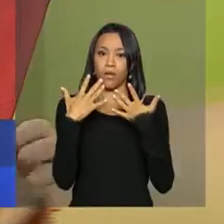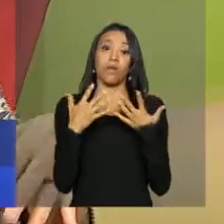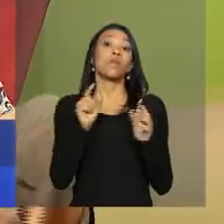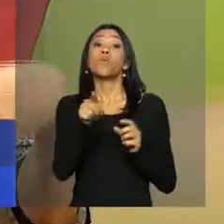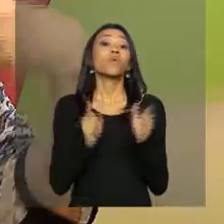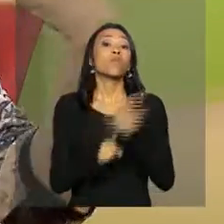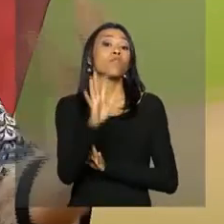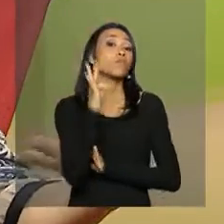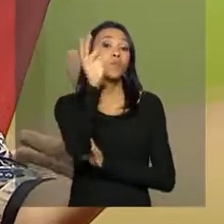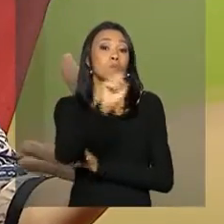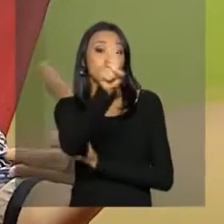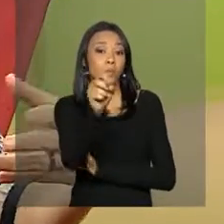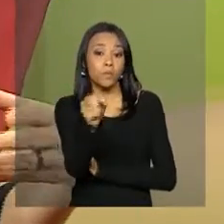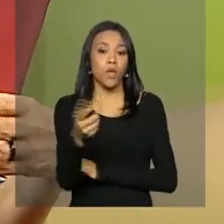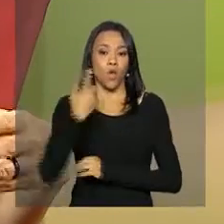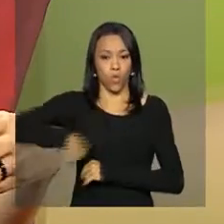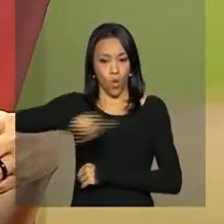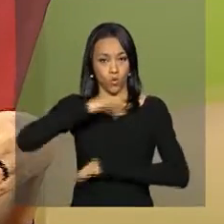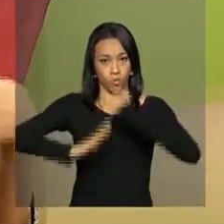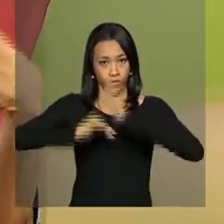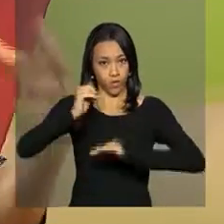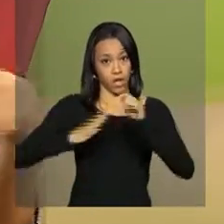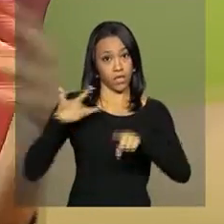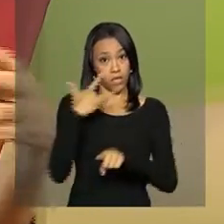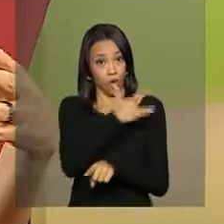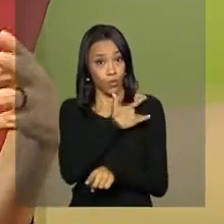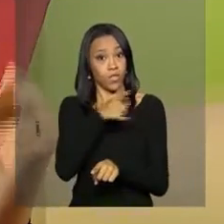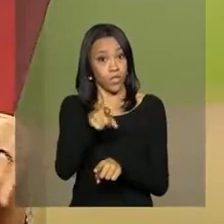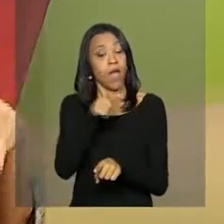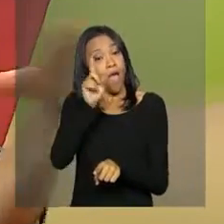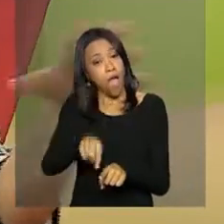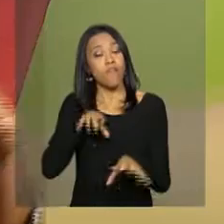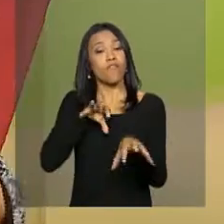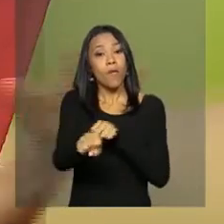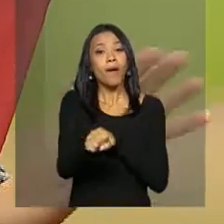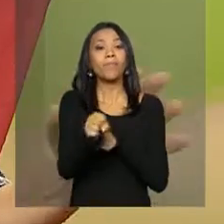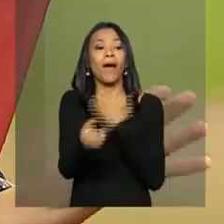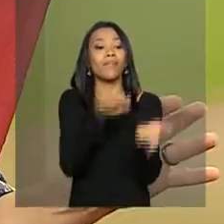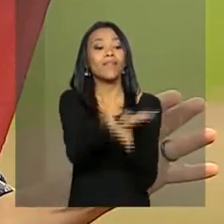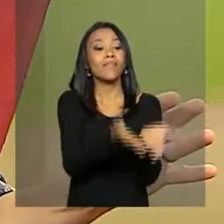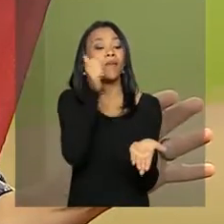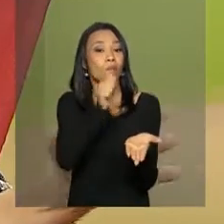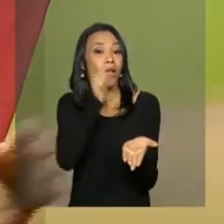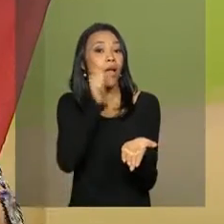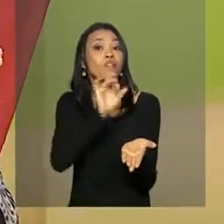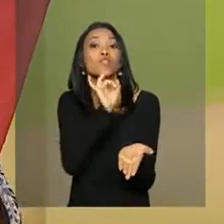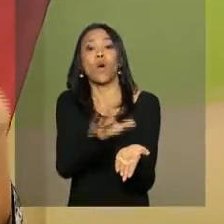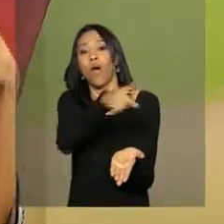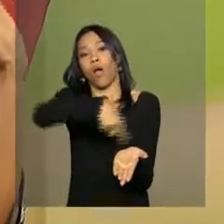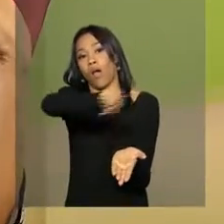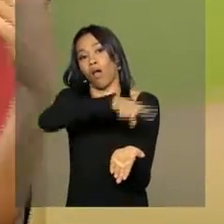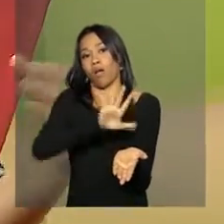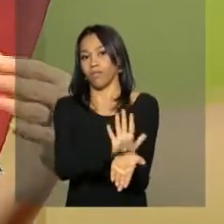futuro os nossos profissionais de saúde é ainda são formados para atender mulheres heterossexuais então